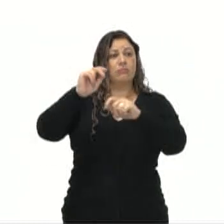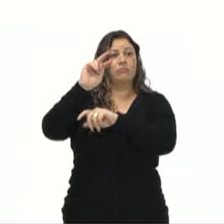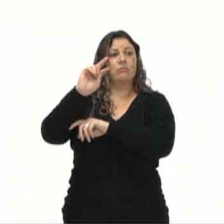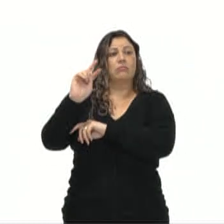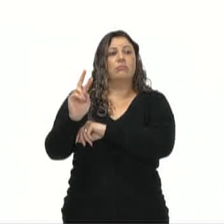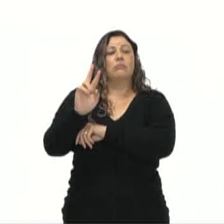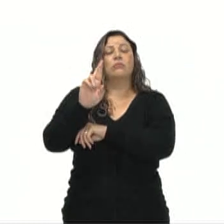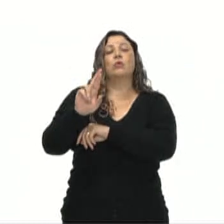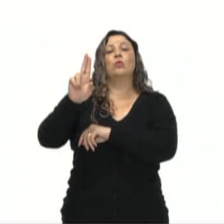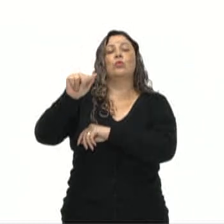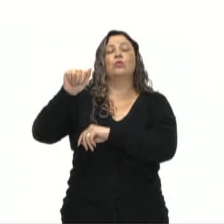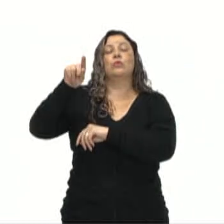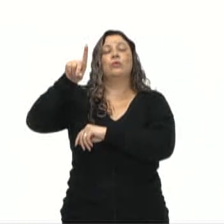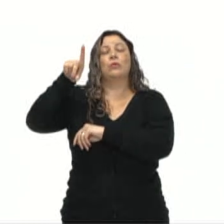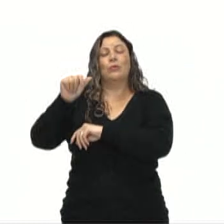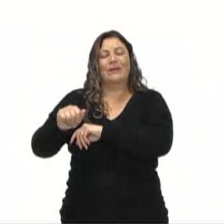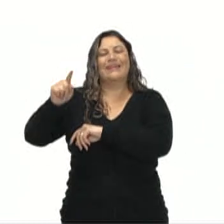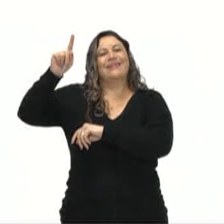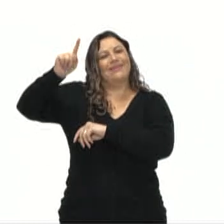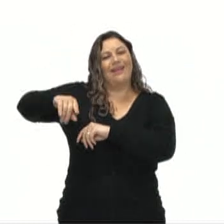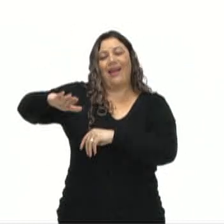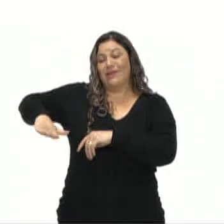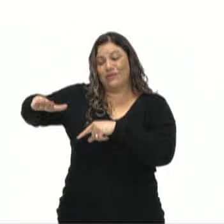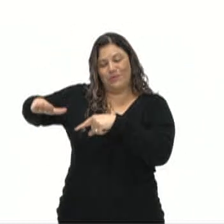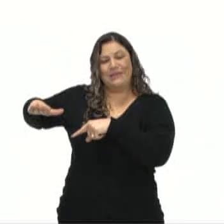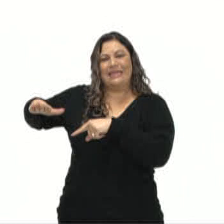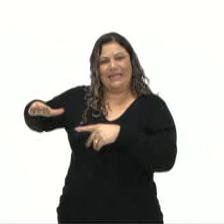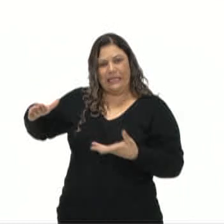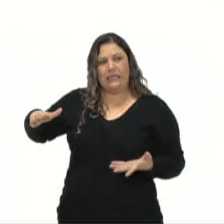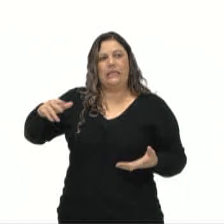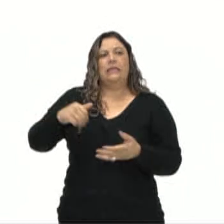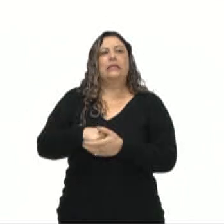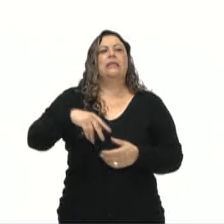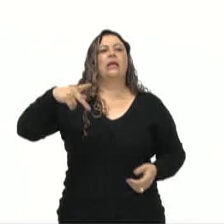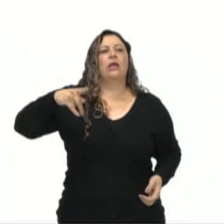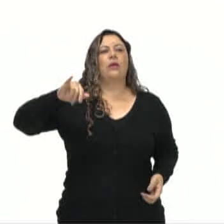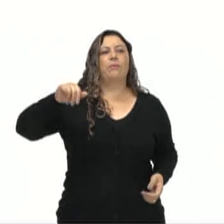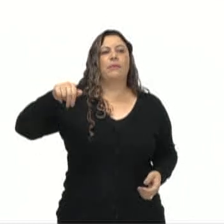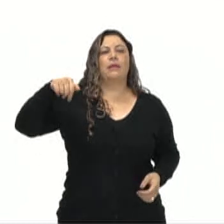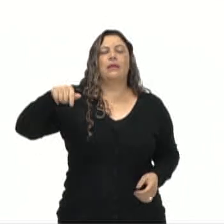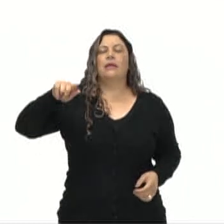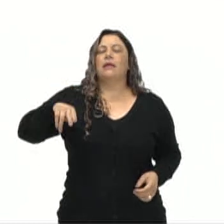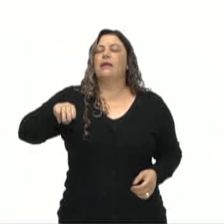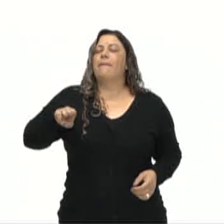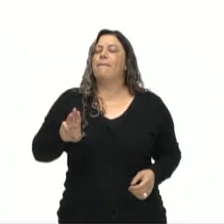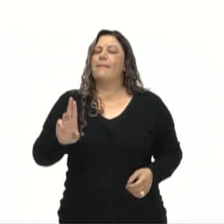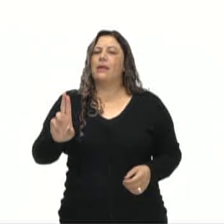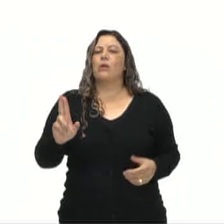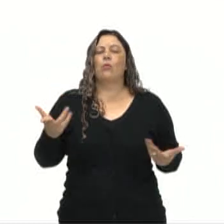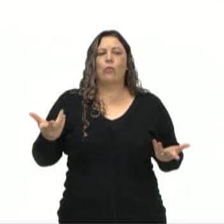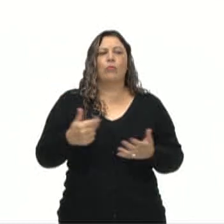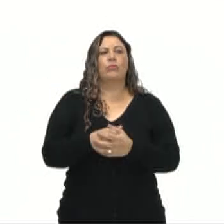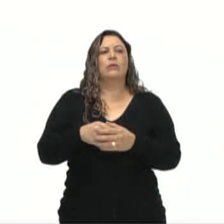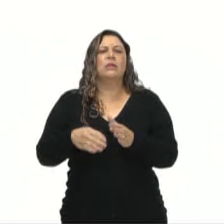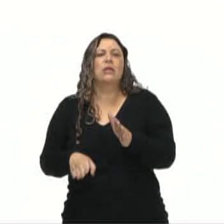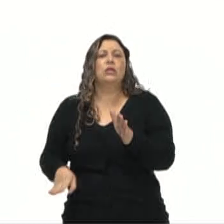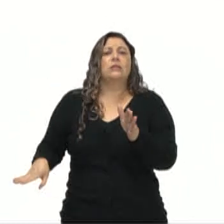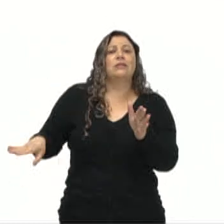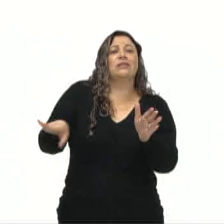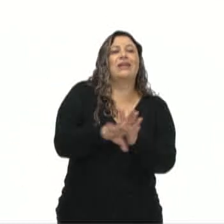pelos Tuá, pigmeu. Com o tempo chegaram os Hutus. Então estavam os Tuá, chegaram os